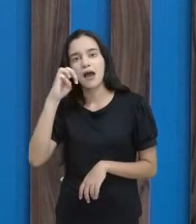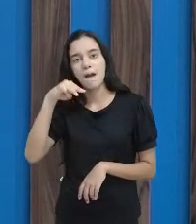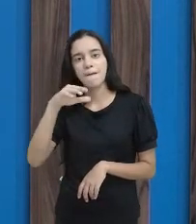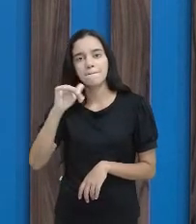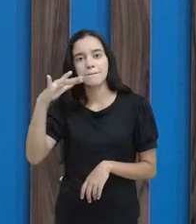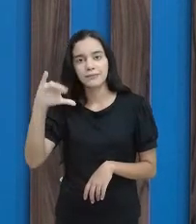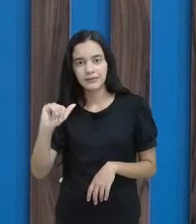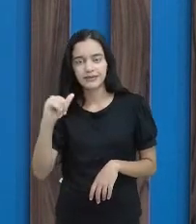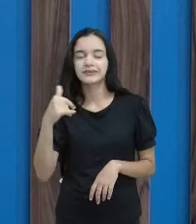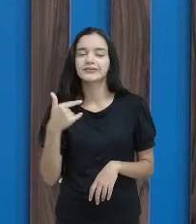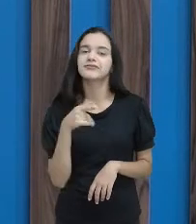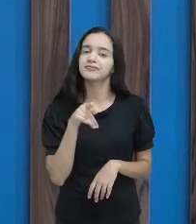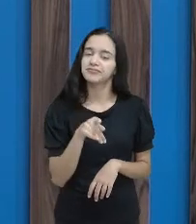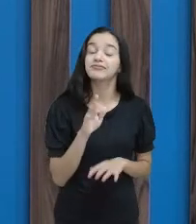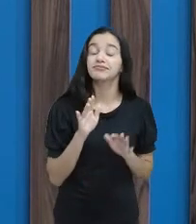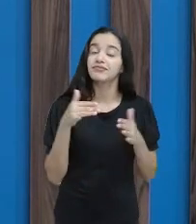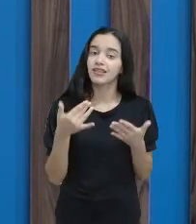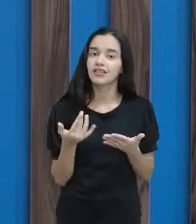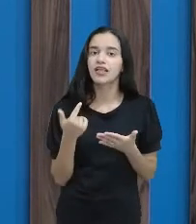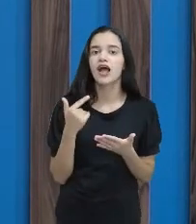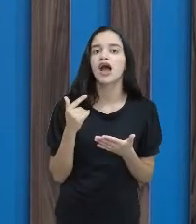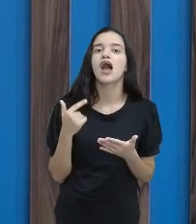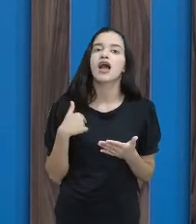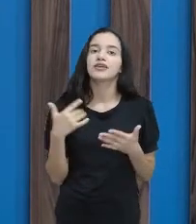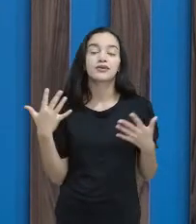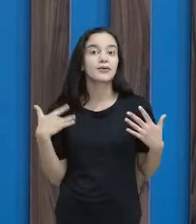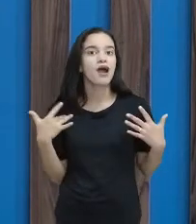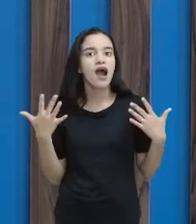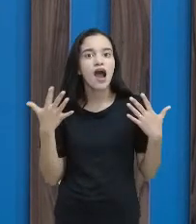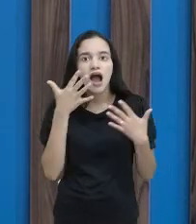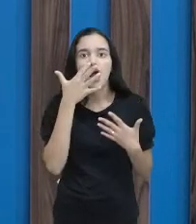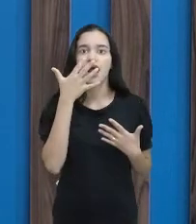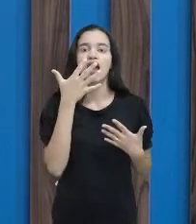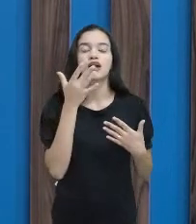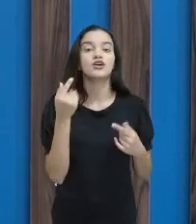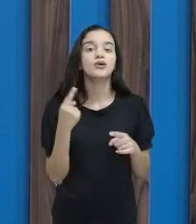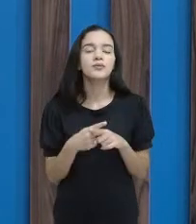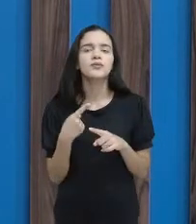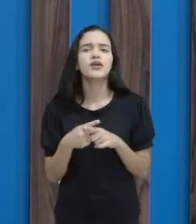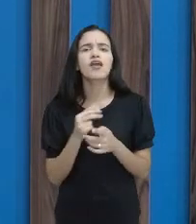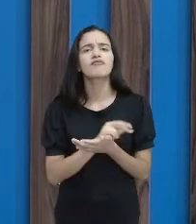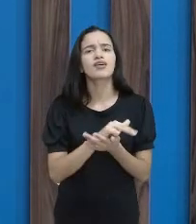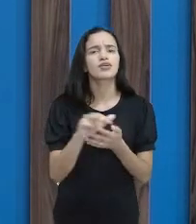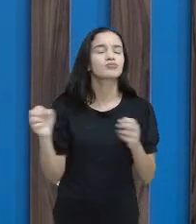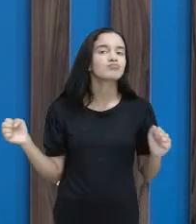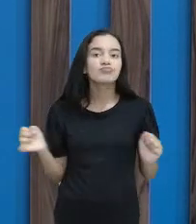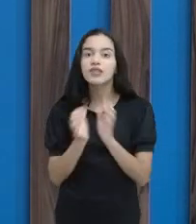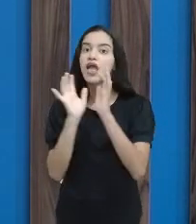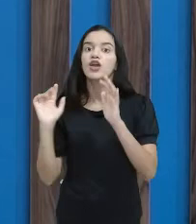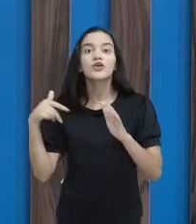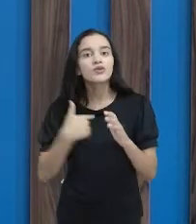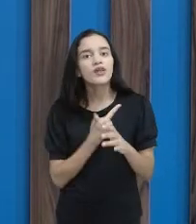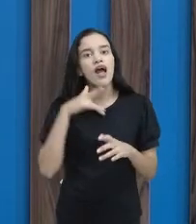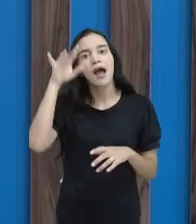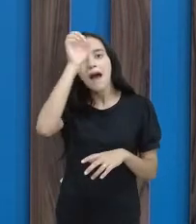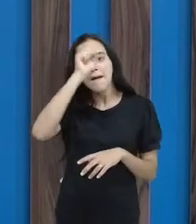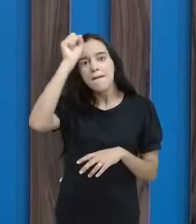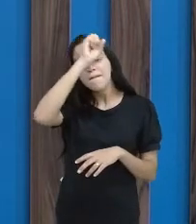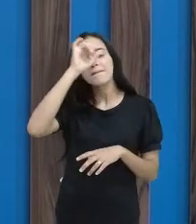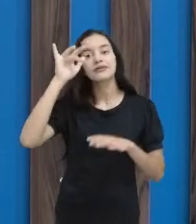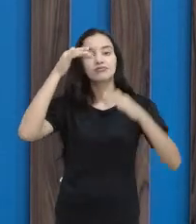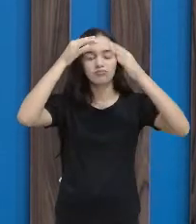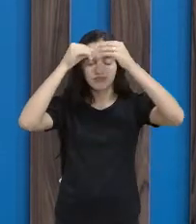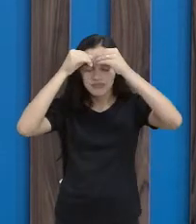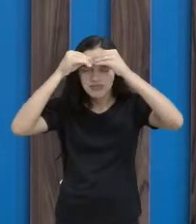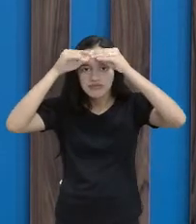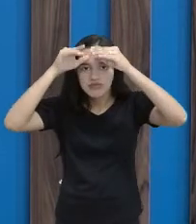aparecer dessa forma. É verdade. Então é isso que me fascina aí no estudo da tabela, porque é muita coisa mágica que a gente vai aprendendo e a gente vai